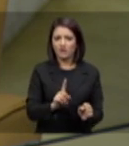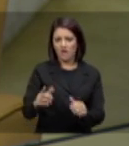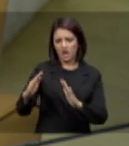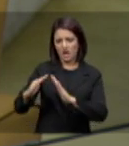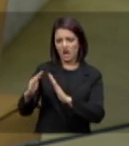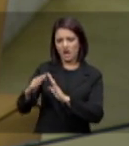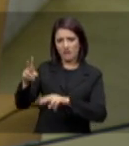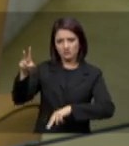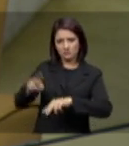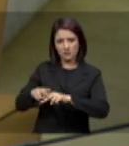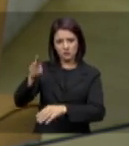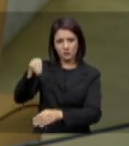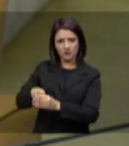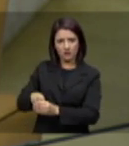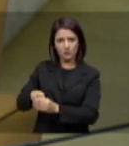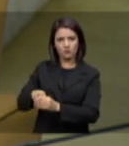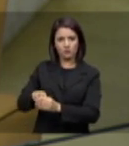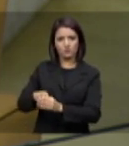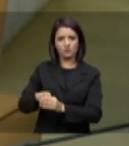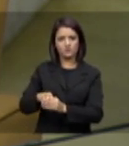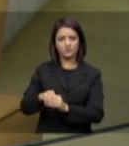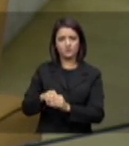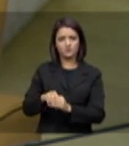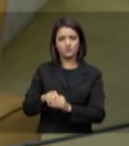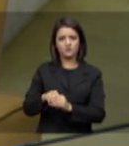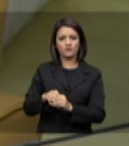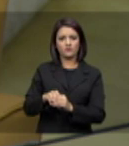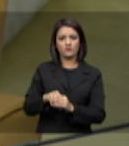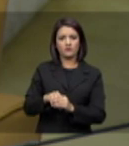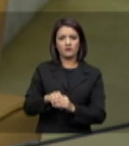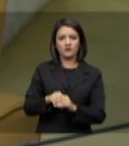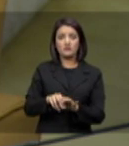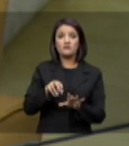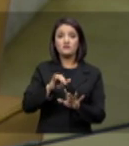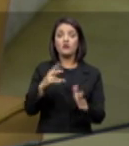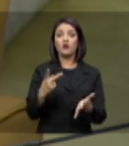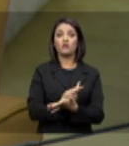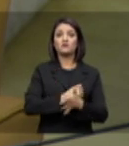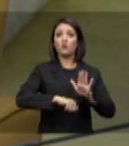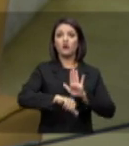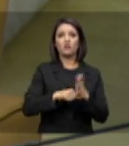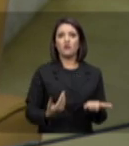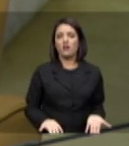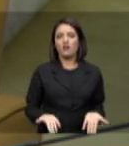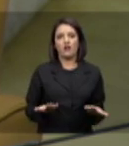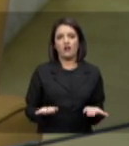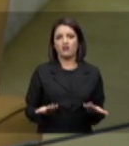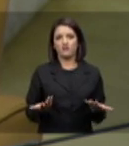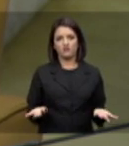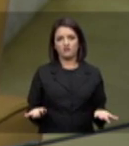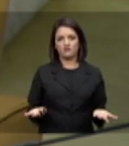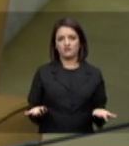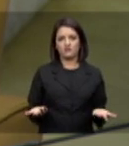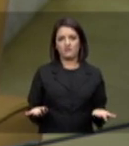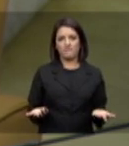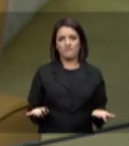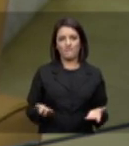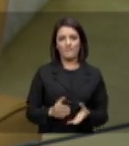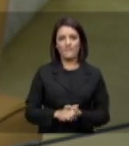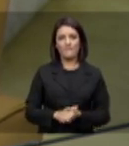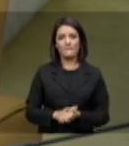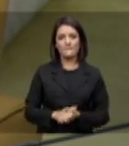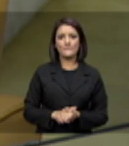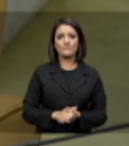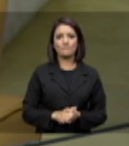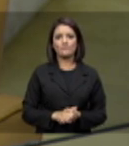por medida alternativa em razão de delitos praticados sem violência ou grave ameaça e